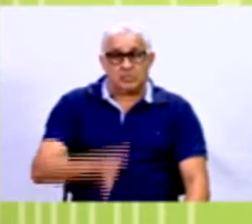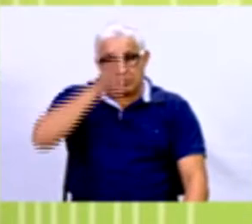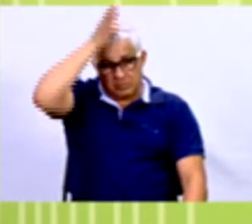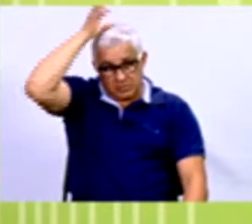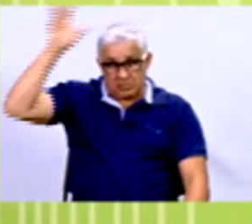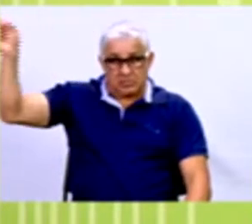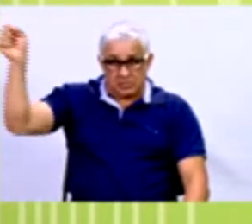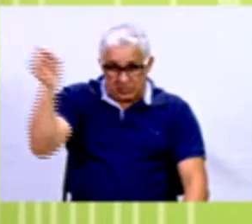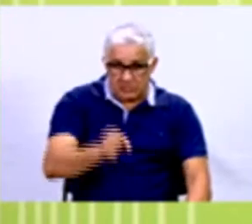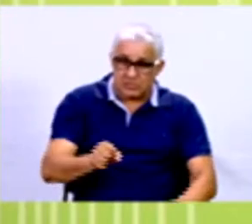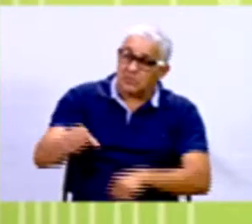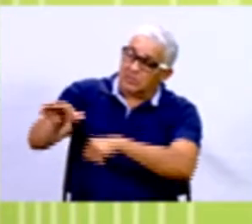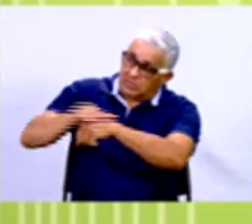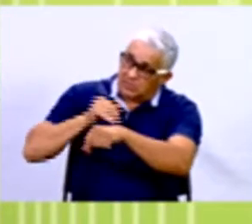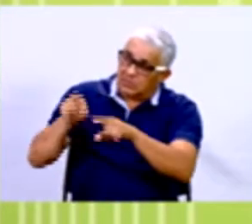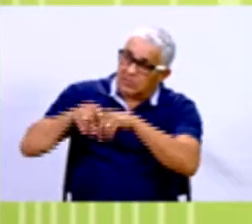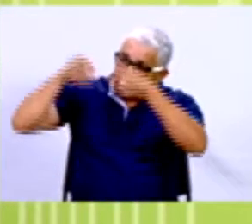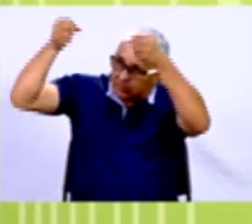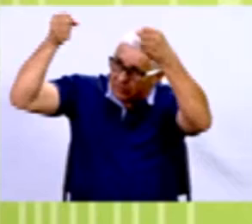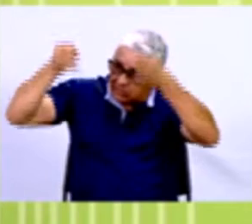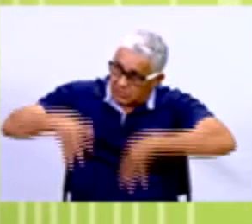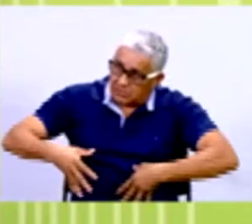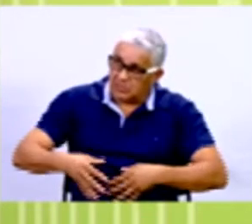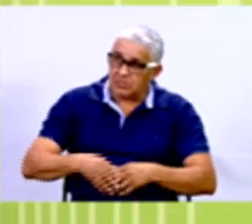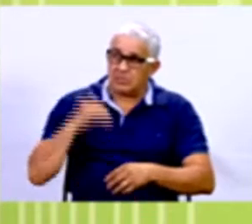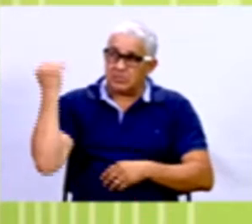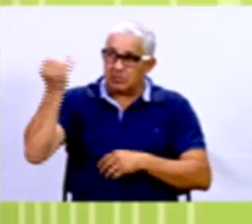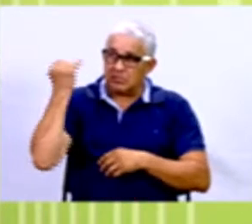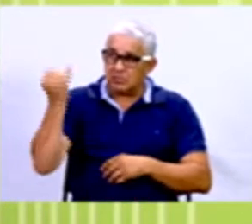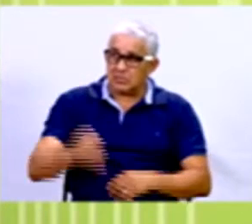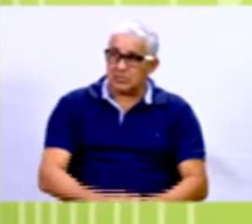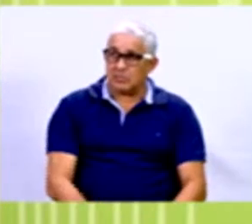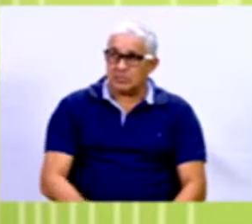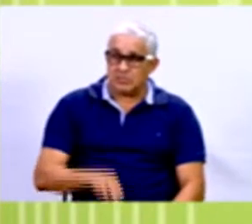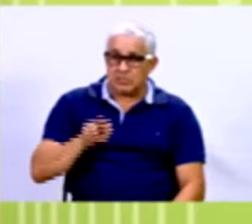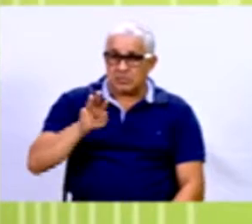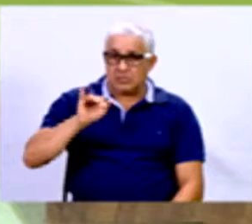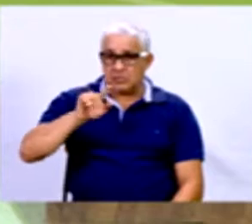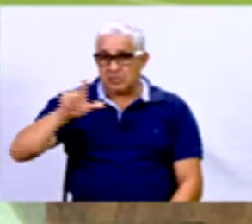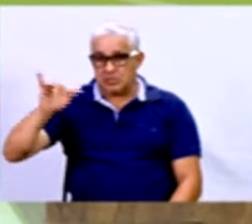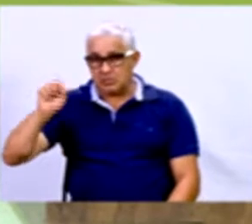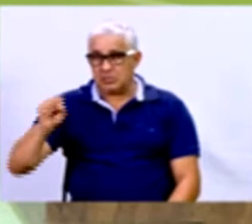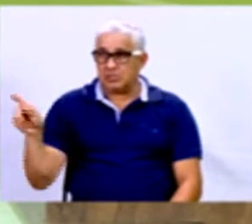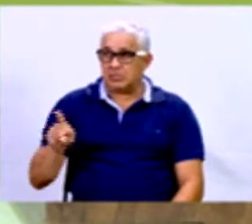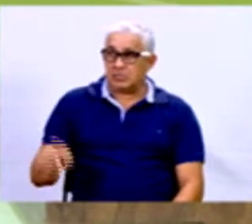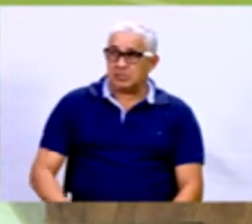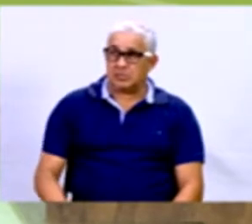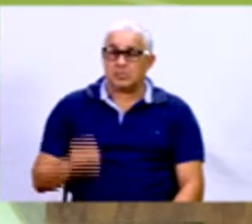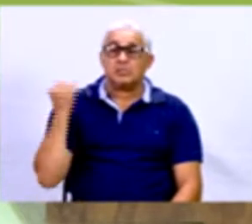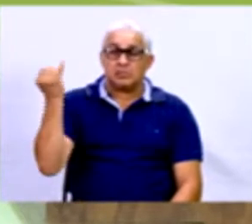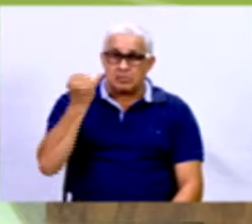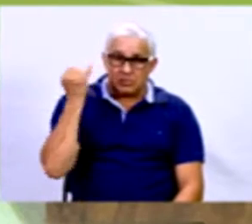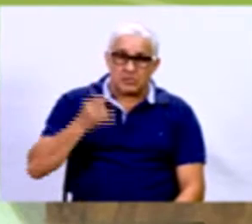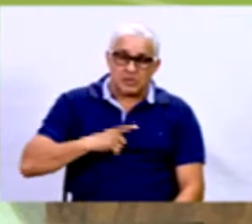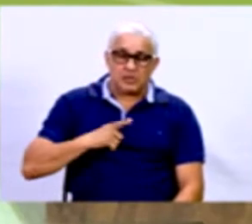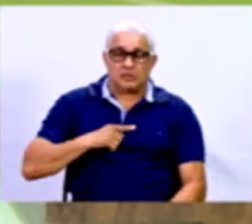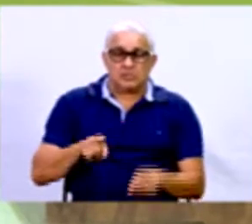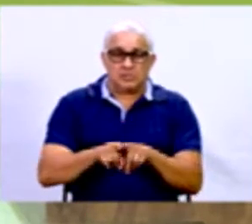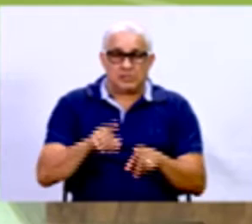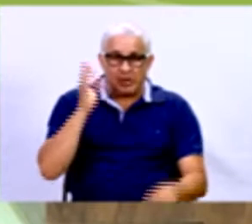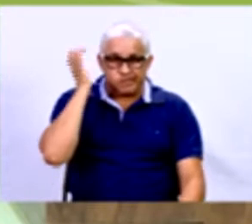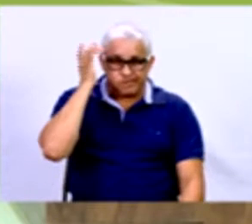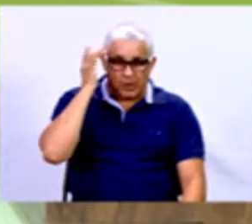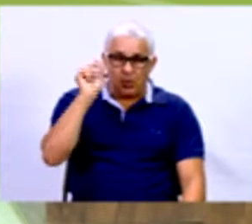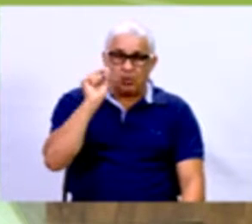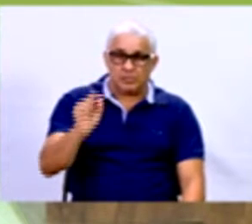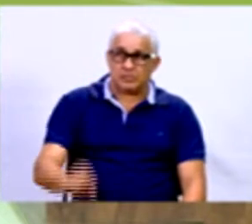solicitar uma explicação melhor sobre isso, é muito importante. Professor Willis? É importante ter o bom senso também para